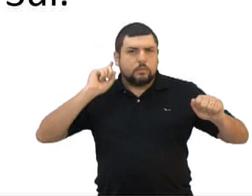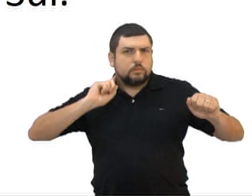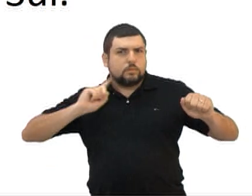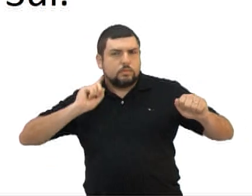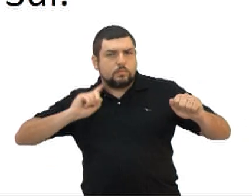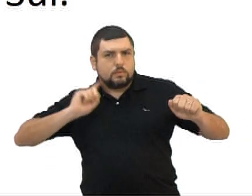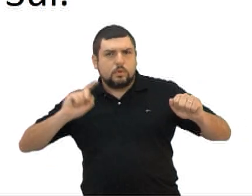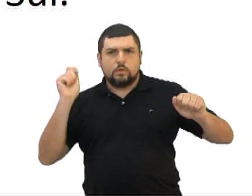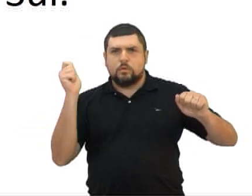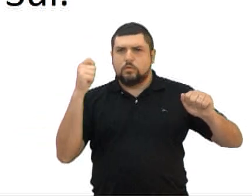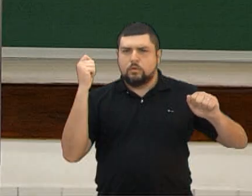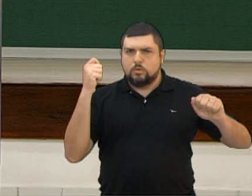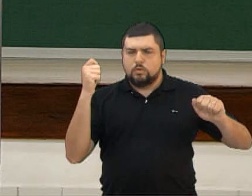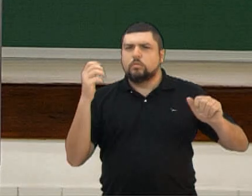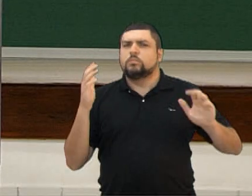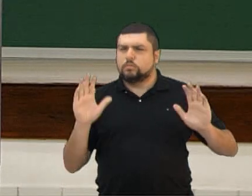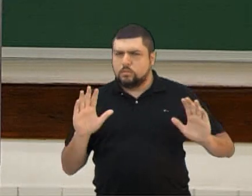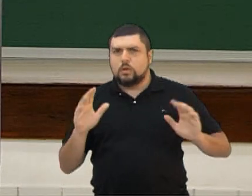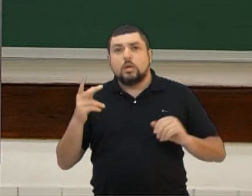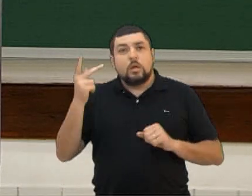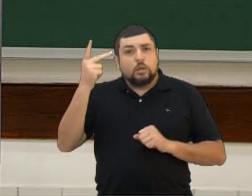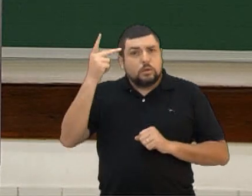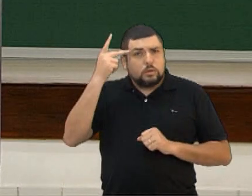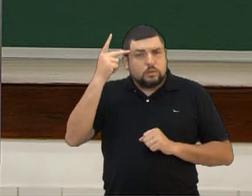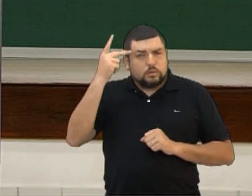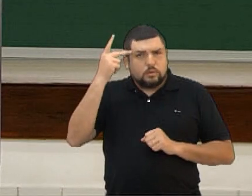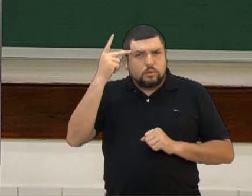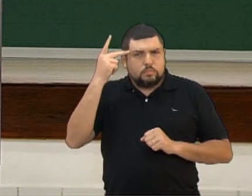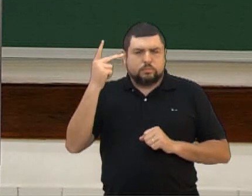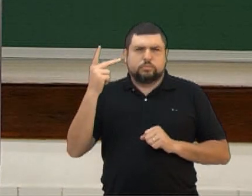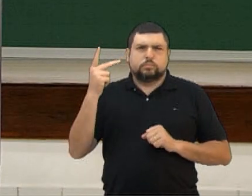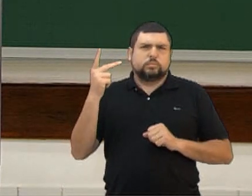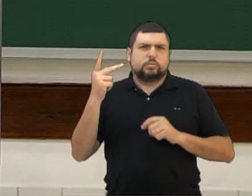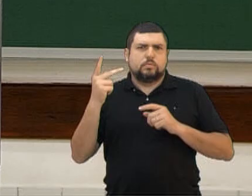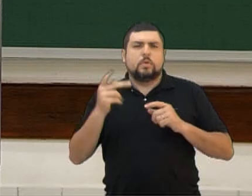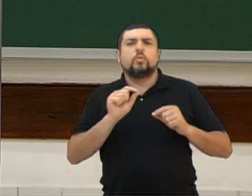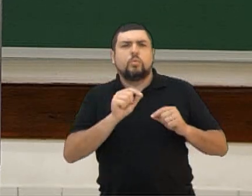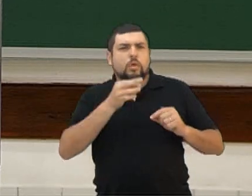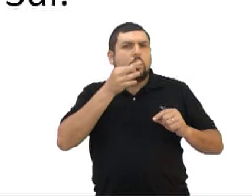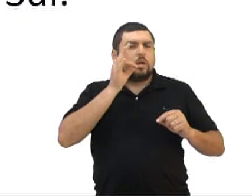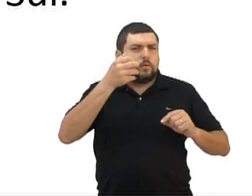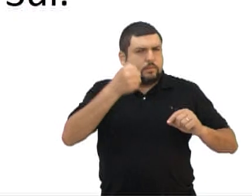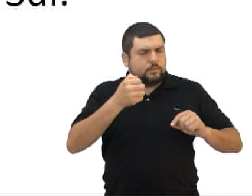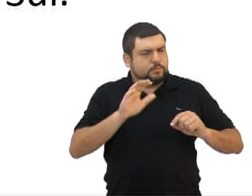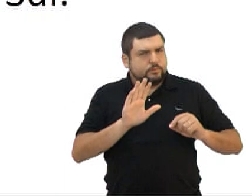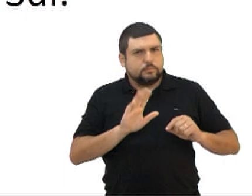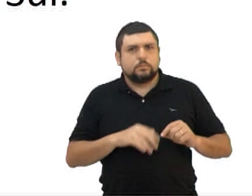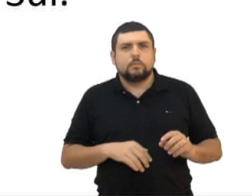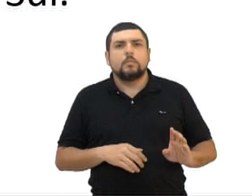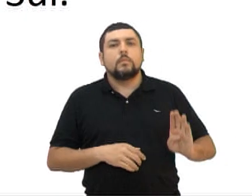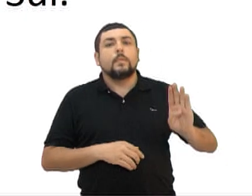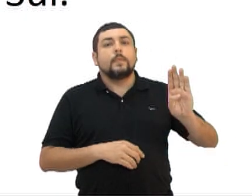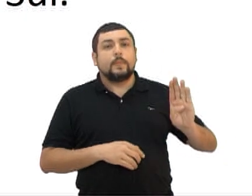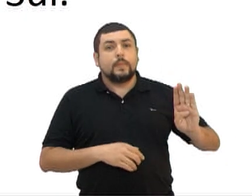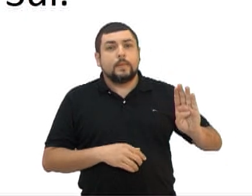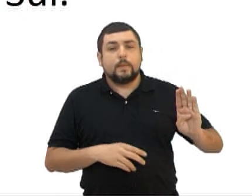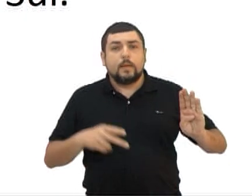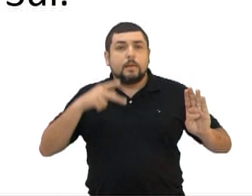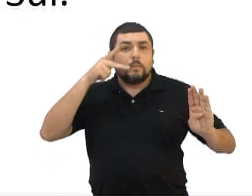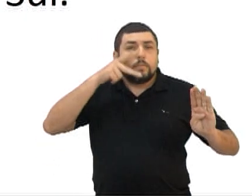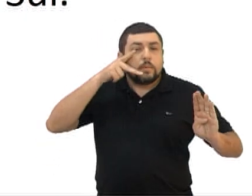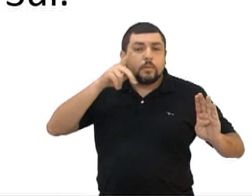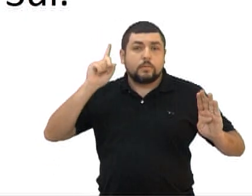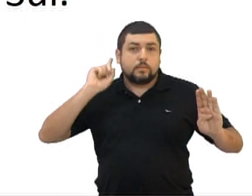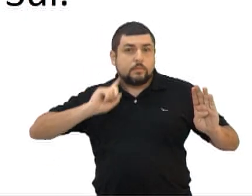Sul. Incorreta, porque São Paulo fazia parte da política do café com leite. Letra B, Paraíba,